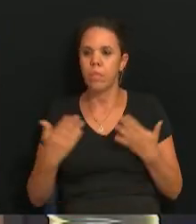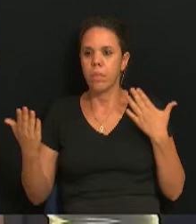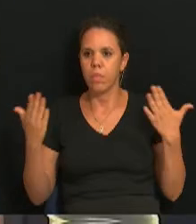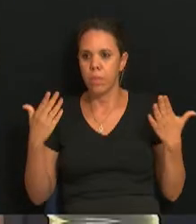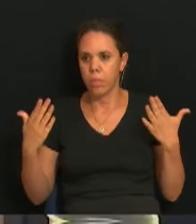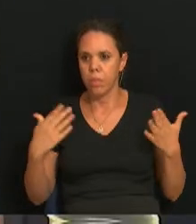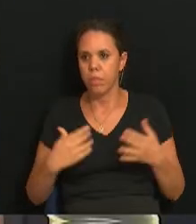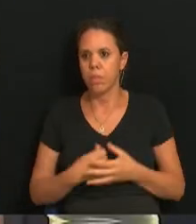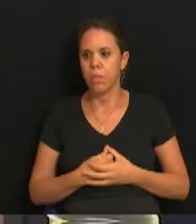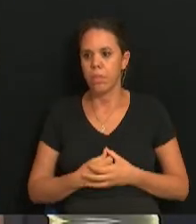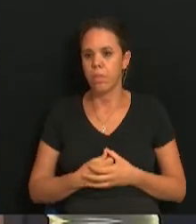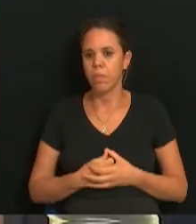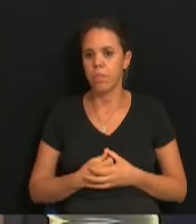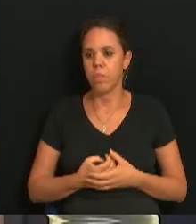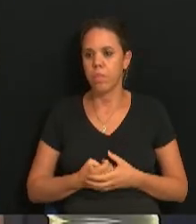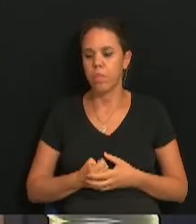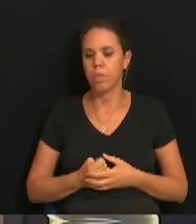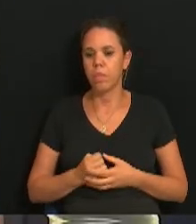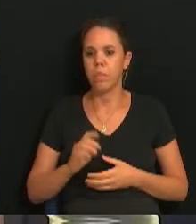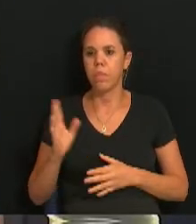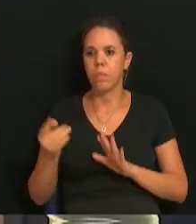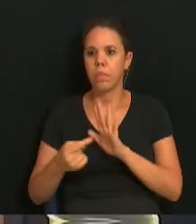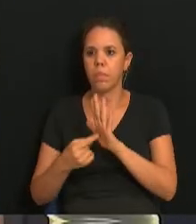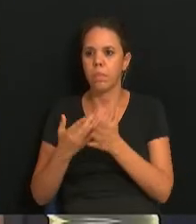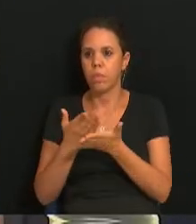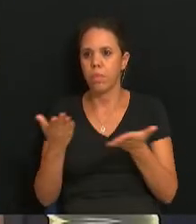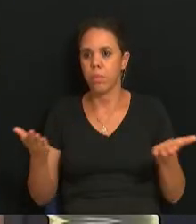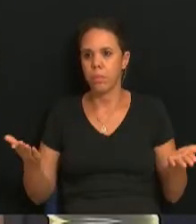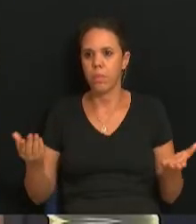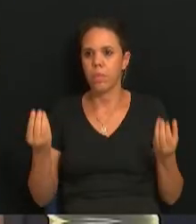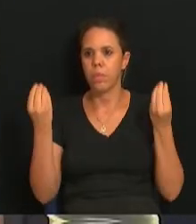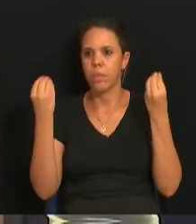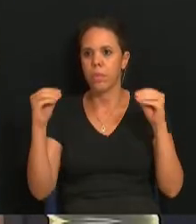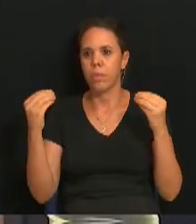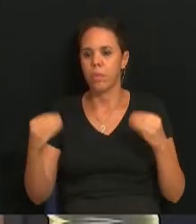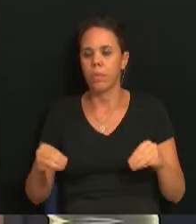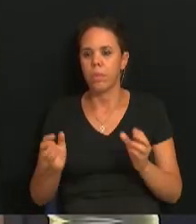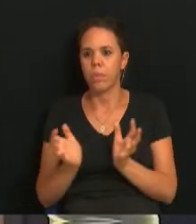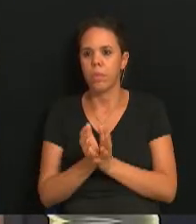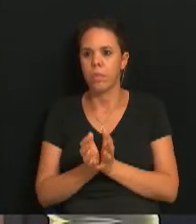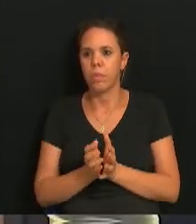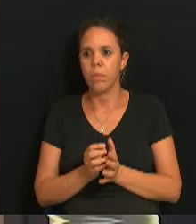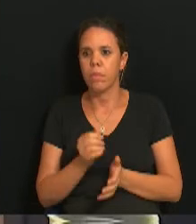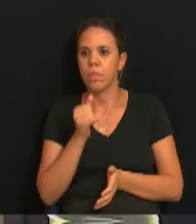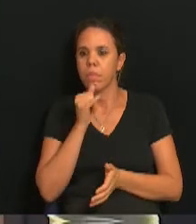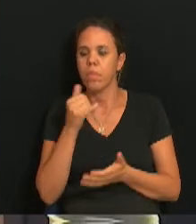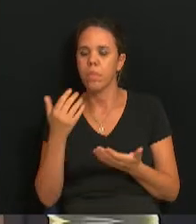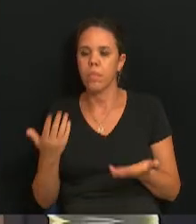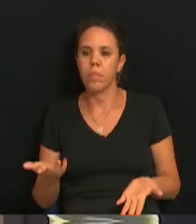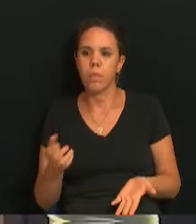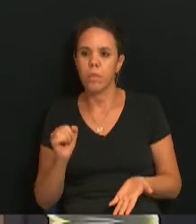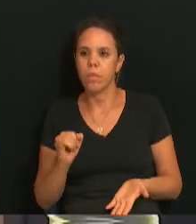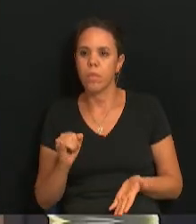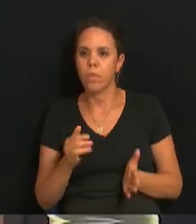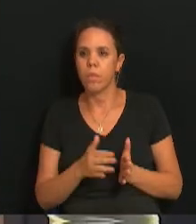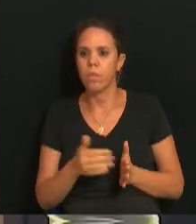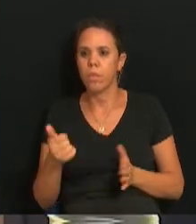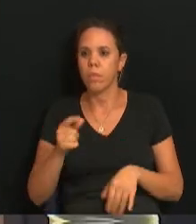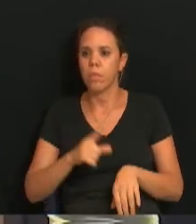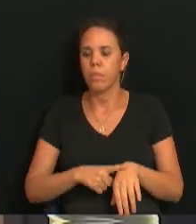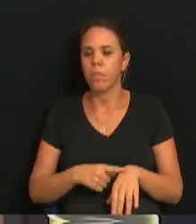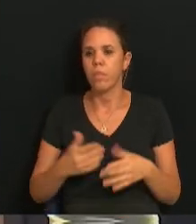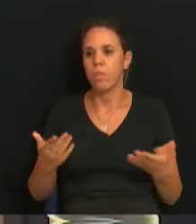são os apontamentos que vocês colocam para essa comissão? Assim, se nesse primeiro momento, agora